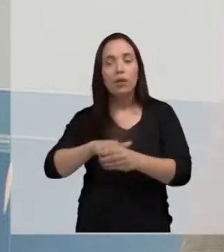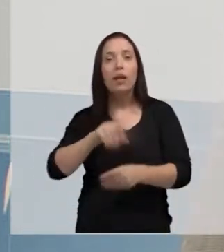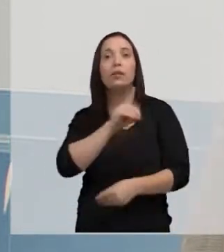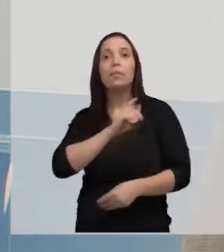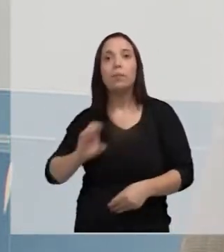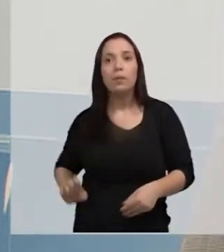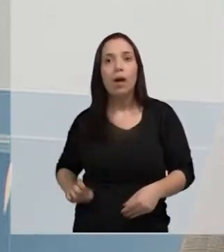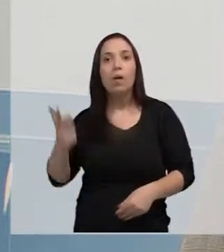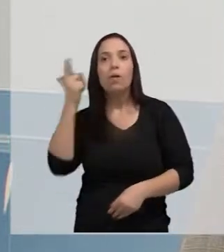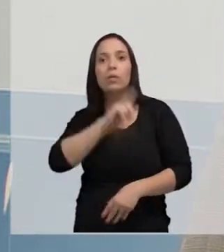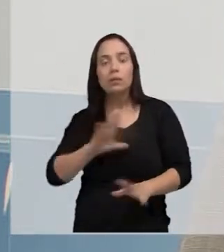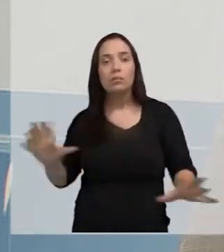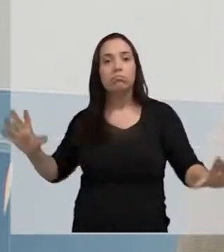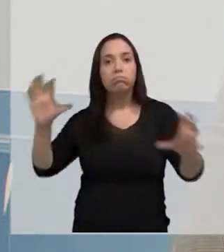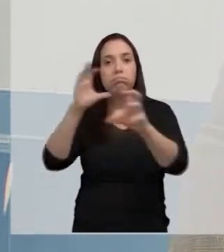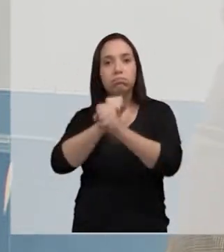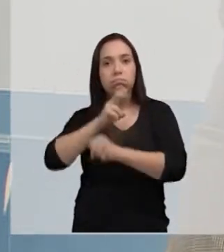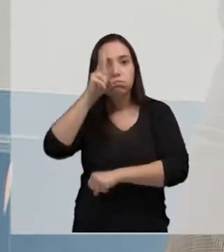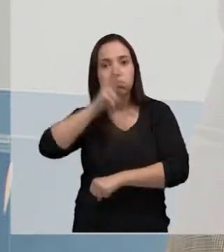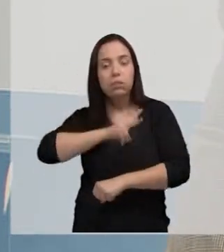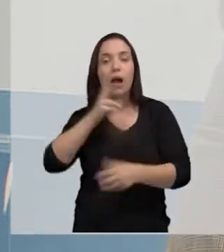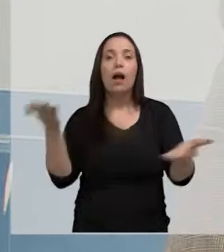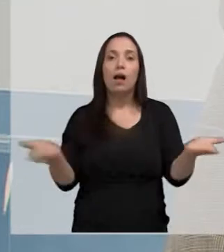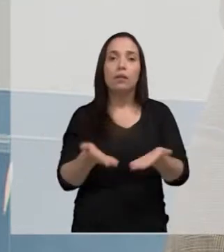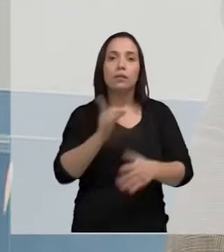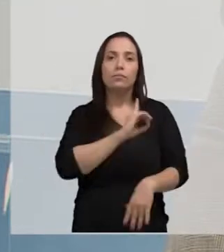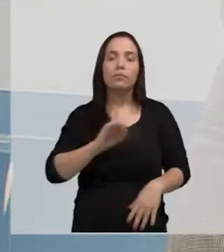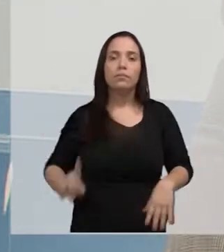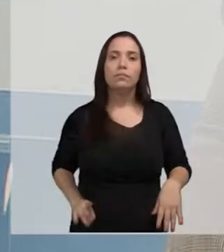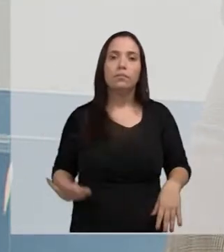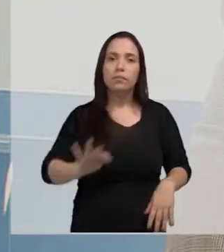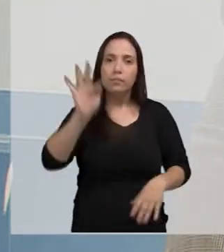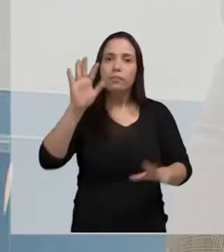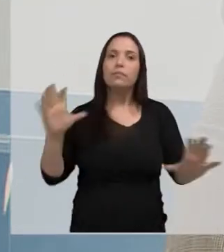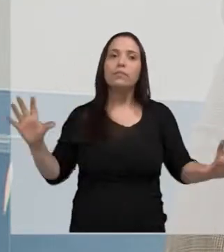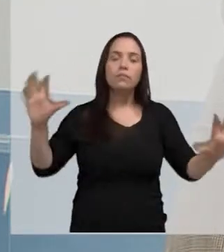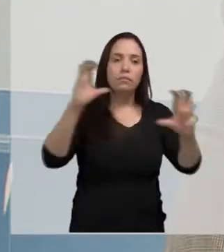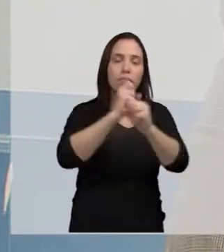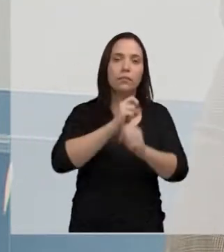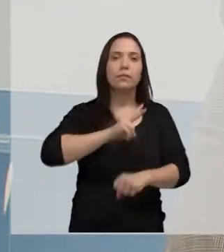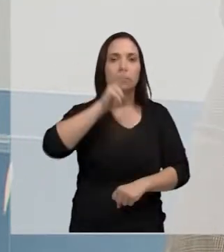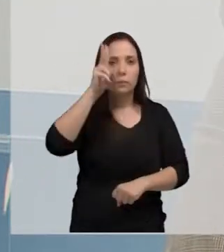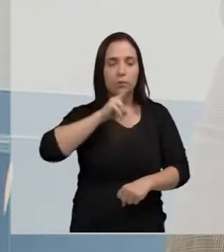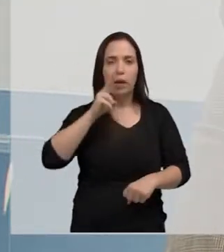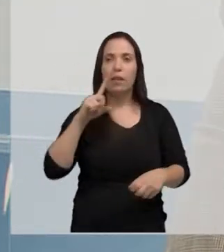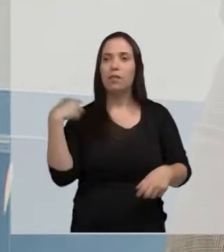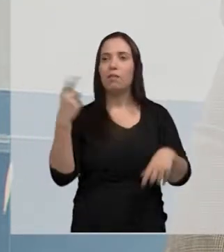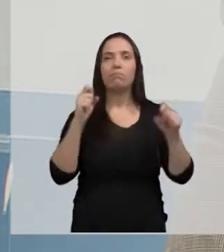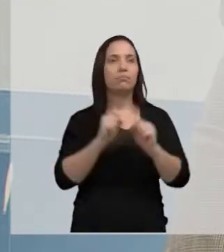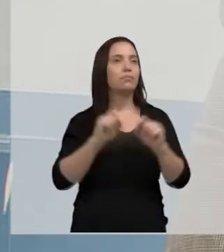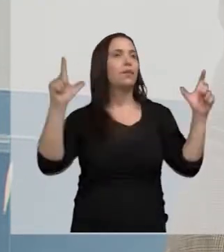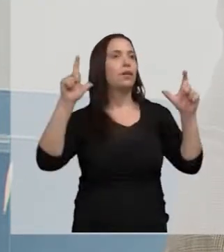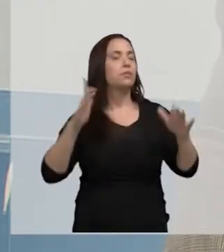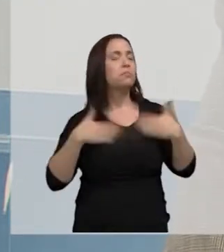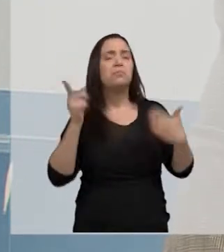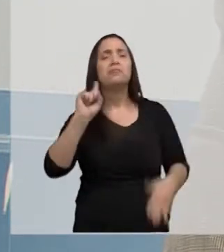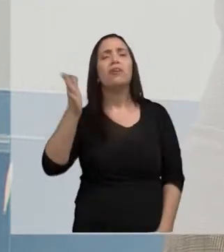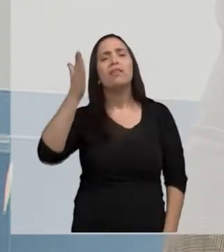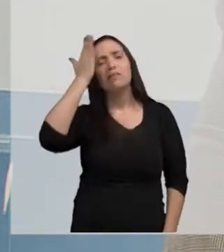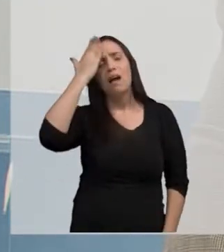estadual, foi o mais votado. E agora foi para deputado federal, o mais votado. Então, não é nada de surpresa, ele está se